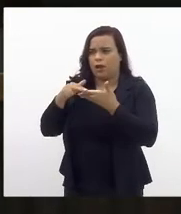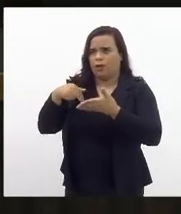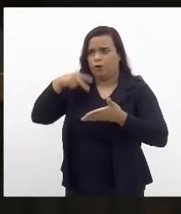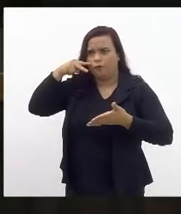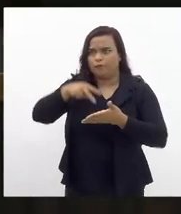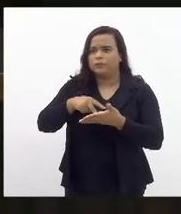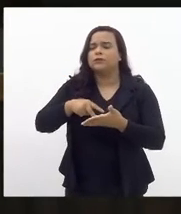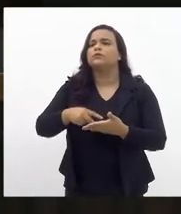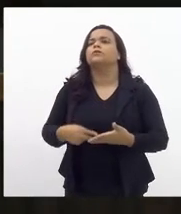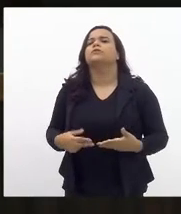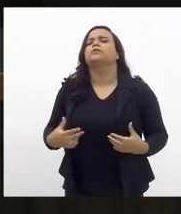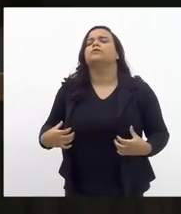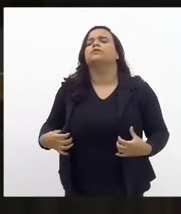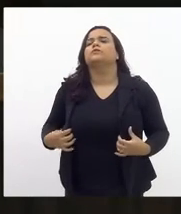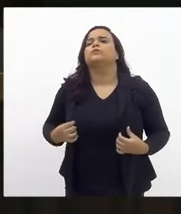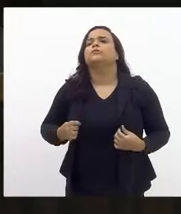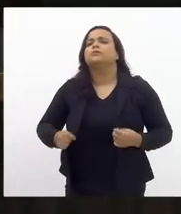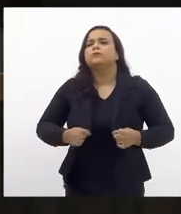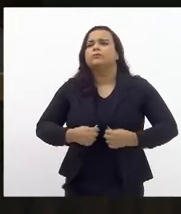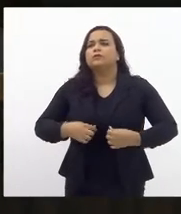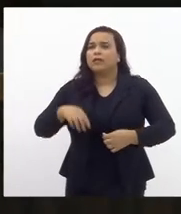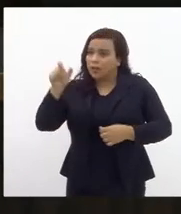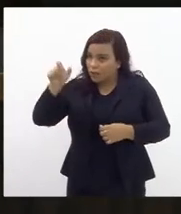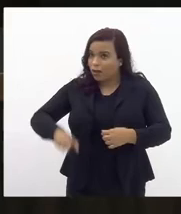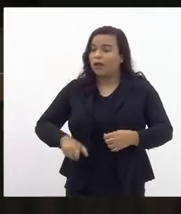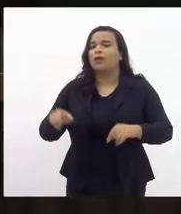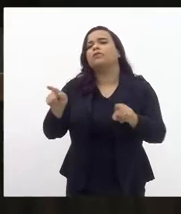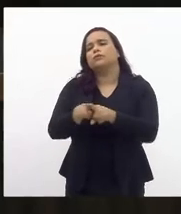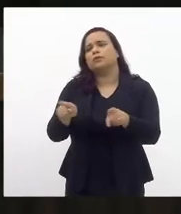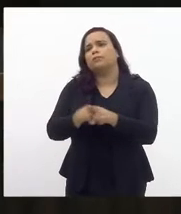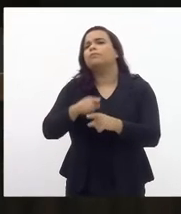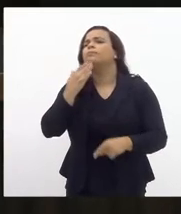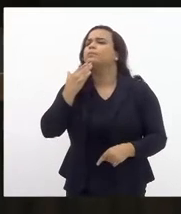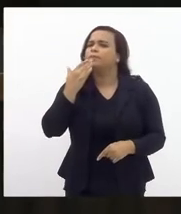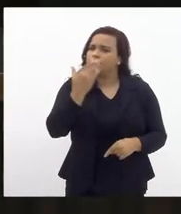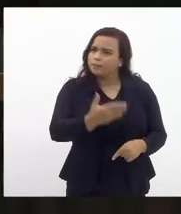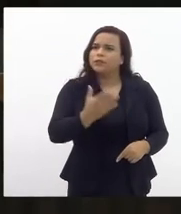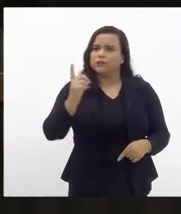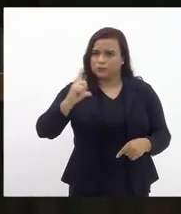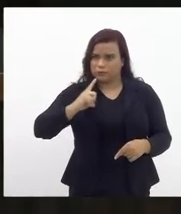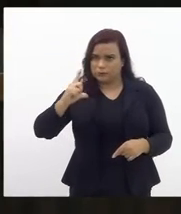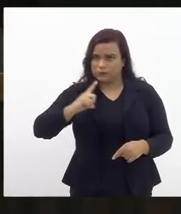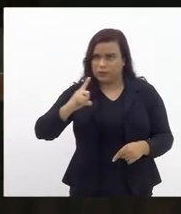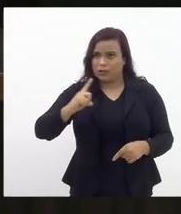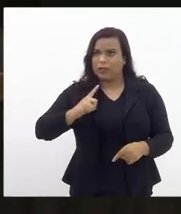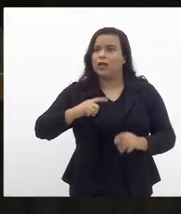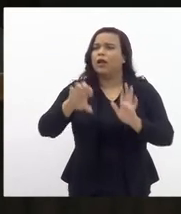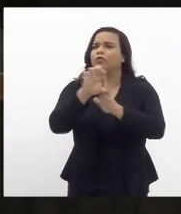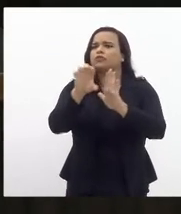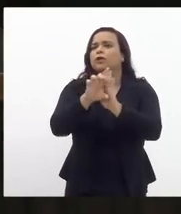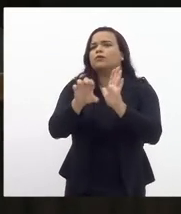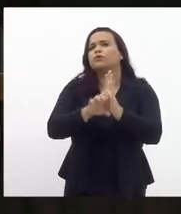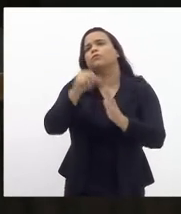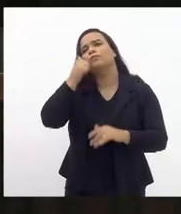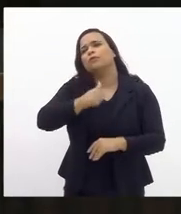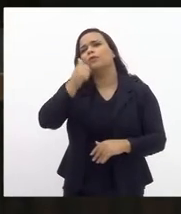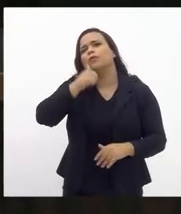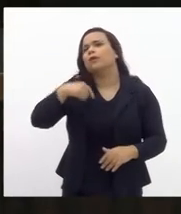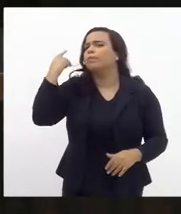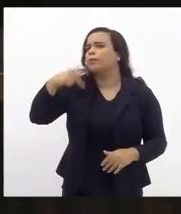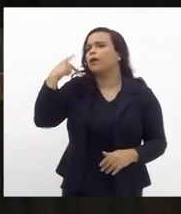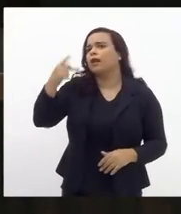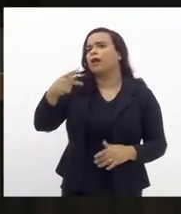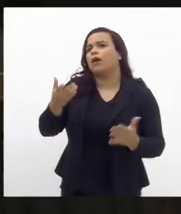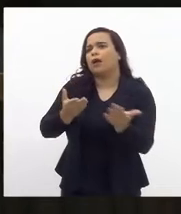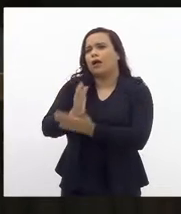e a mesma está invocando, deputada enfermeira Rejane, o Estatuto da Mulher Parlamentar